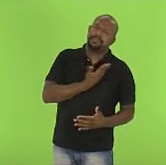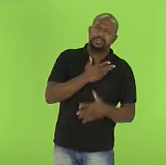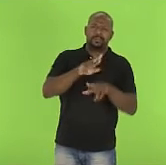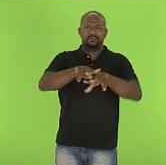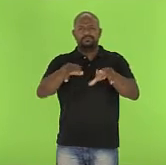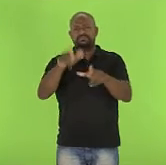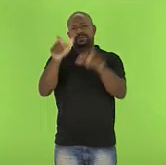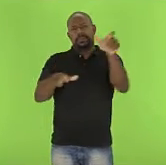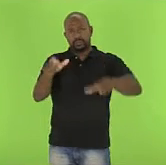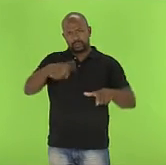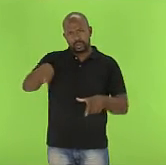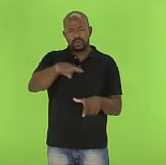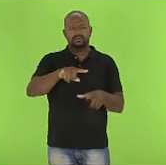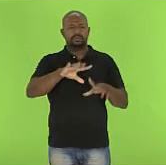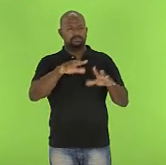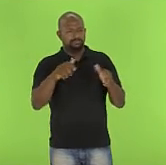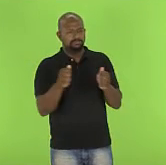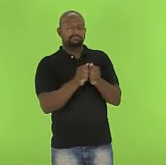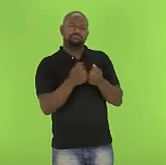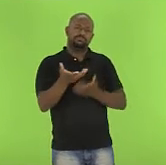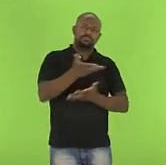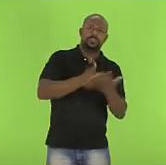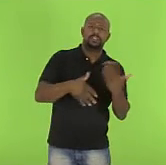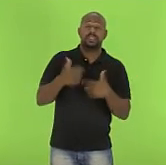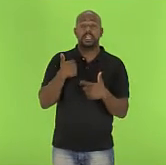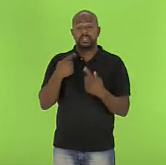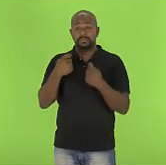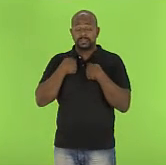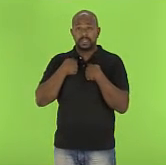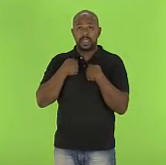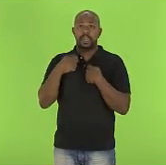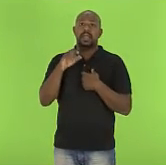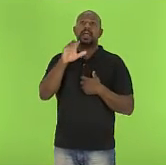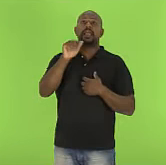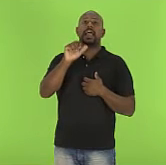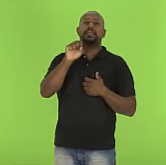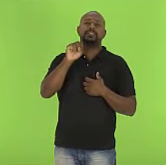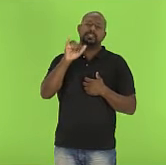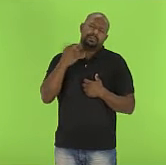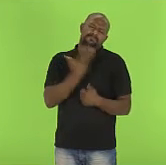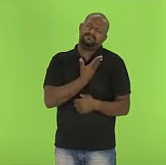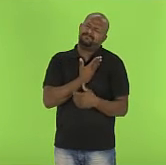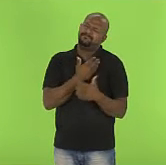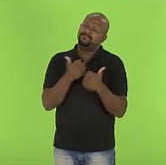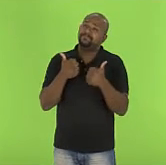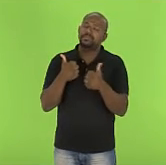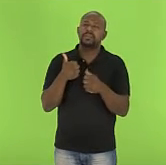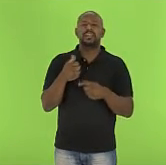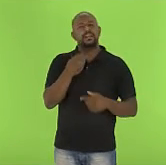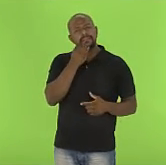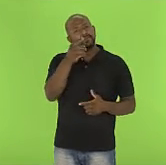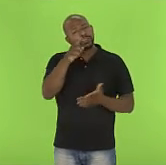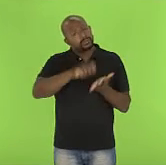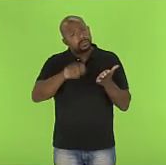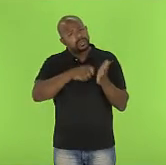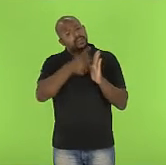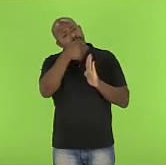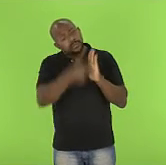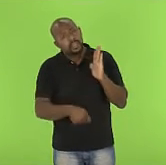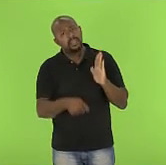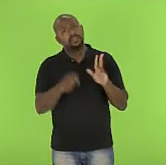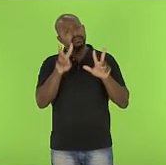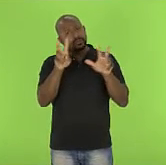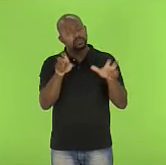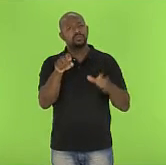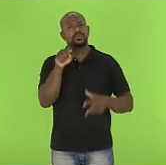vários amigos, pessoas envolvidas, eles me deram, a Cássia, uma grande amiga minha, falou: por que você não escreve um